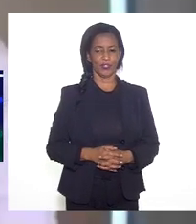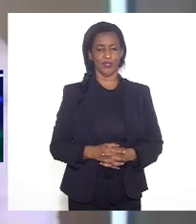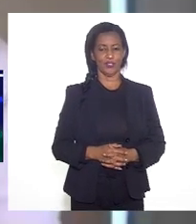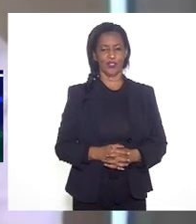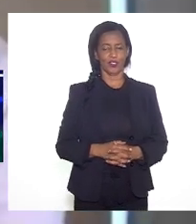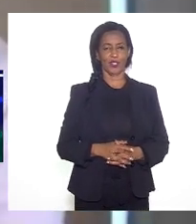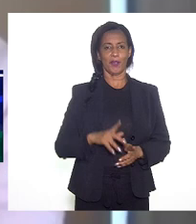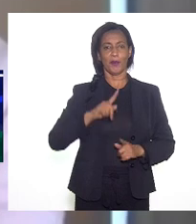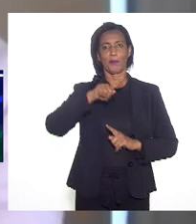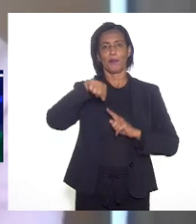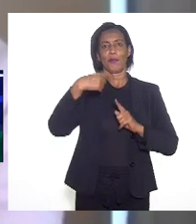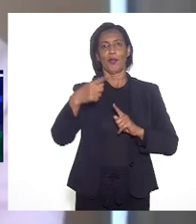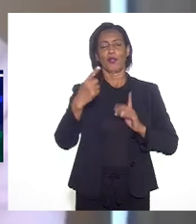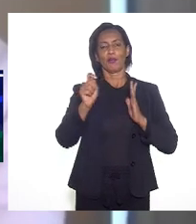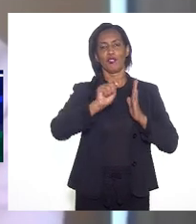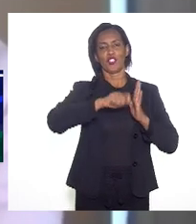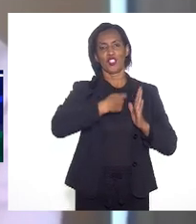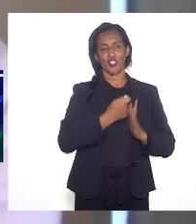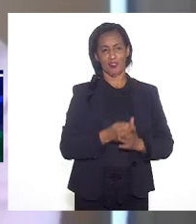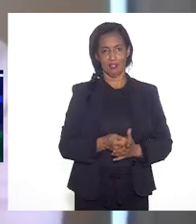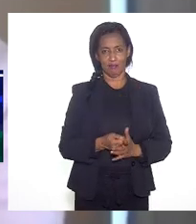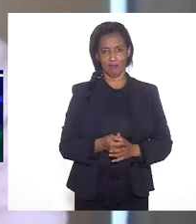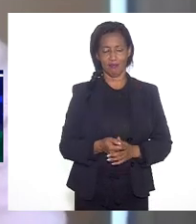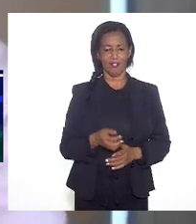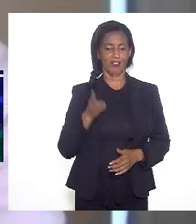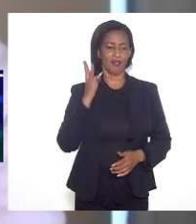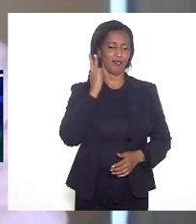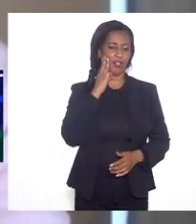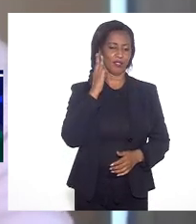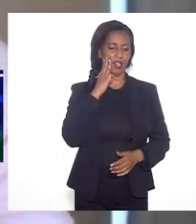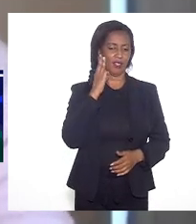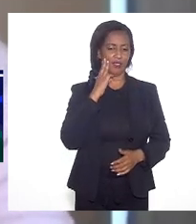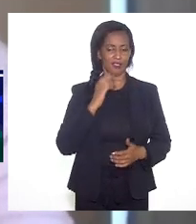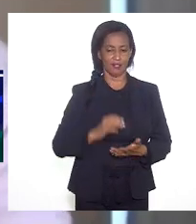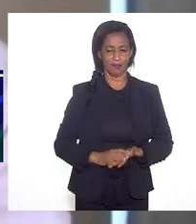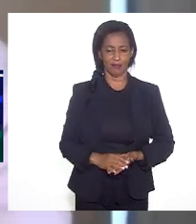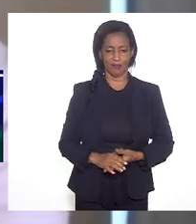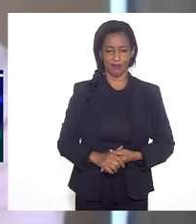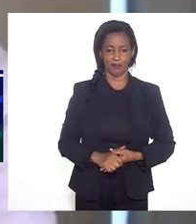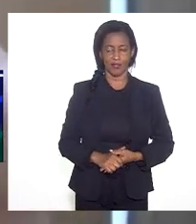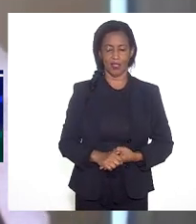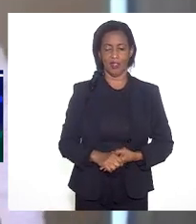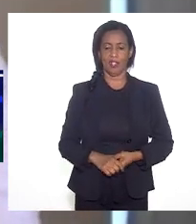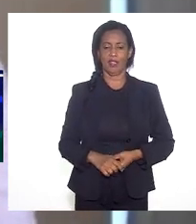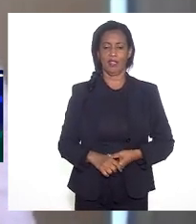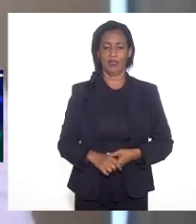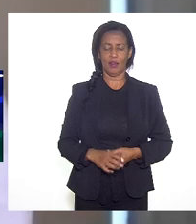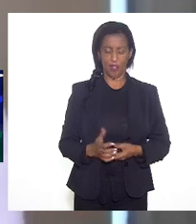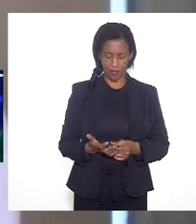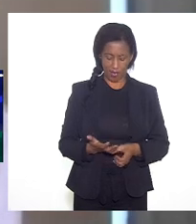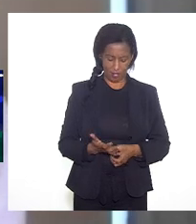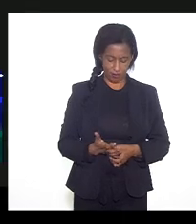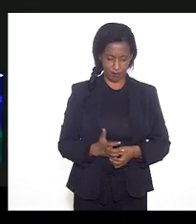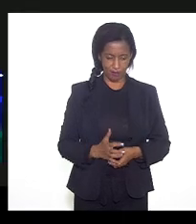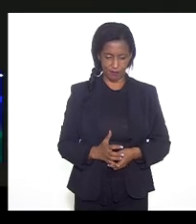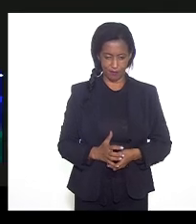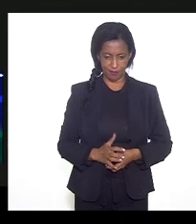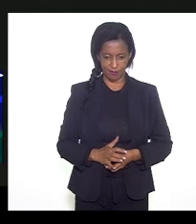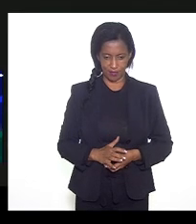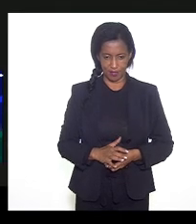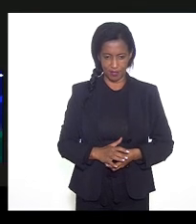Próximo inscrito para a declaração de voto, o deputado Valdec Carneiro. Vossa Excelência dispõe de 7 minutos do tempo